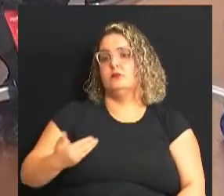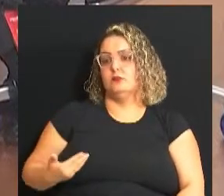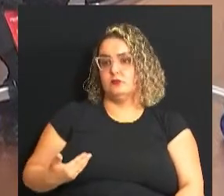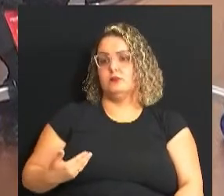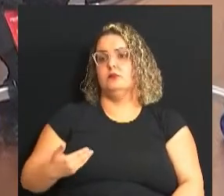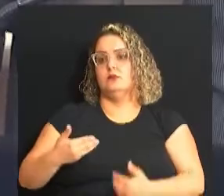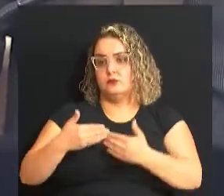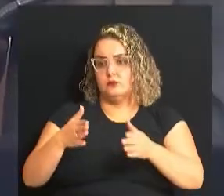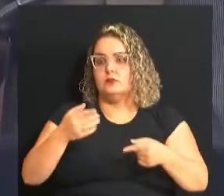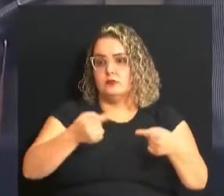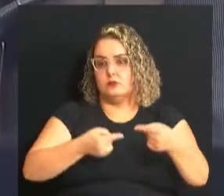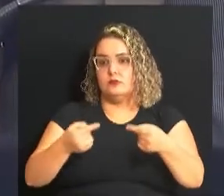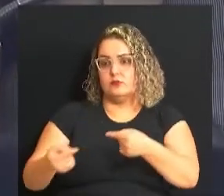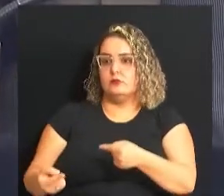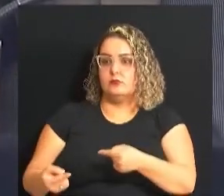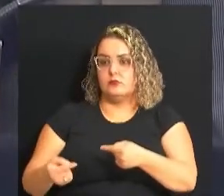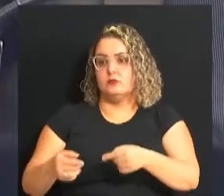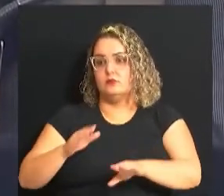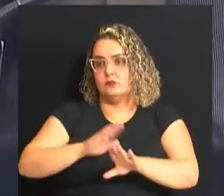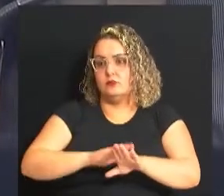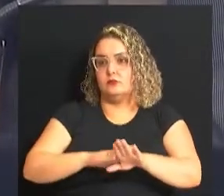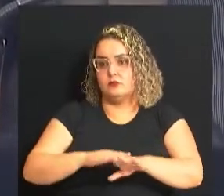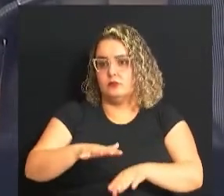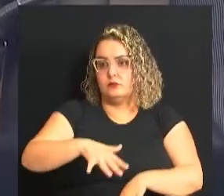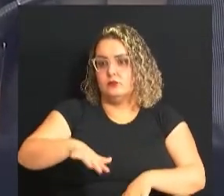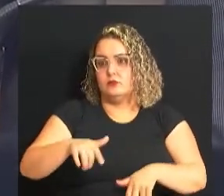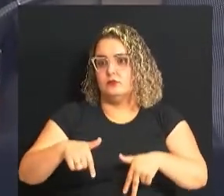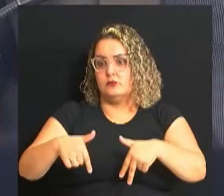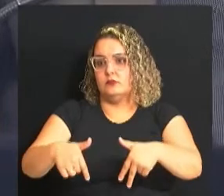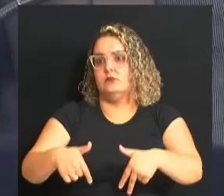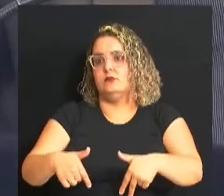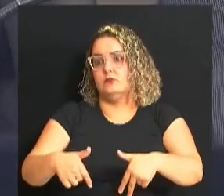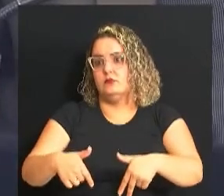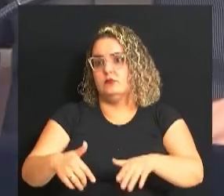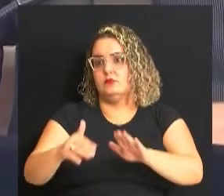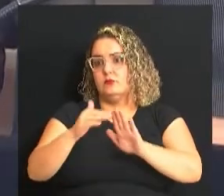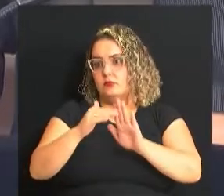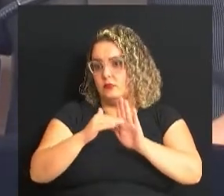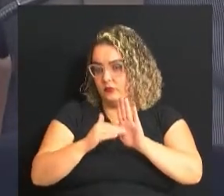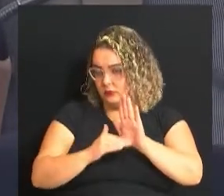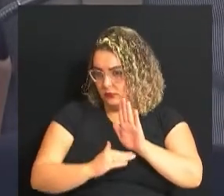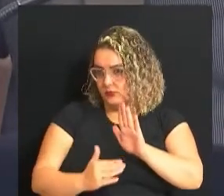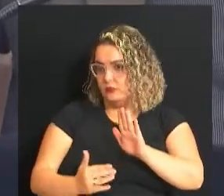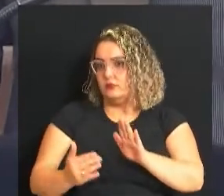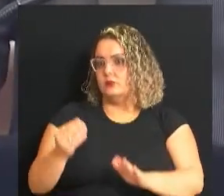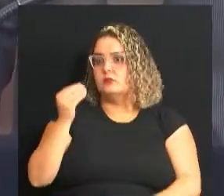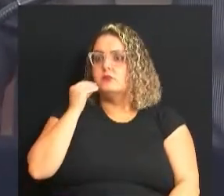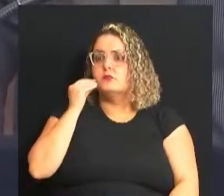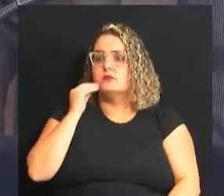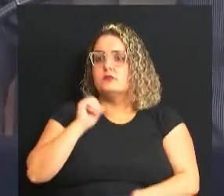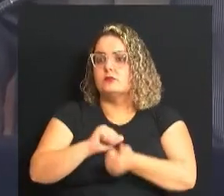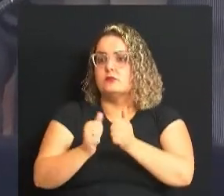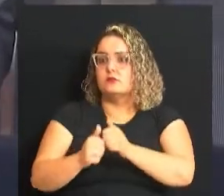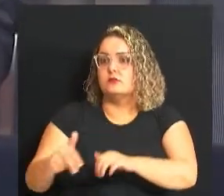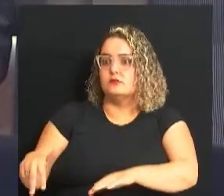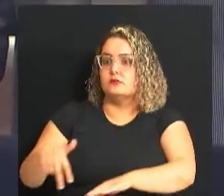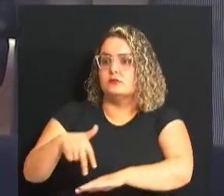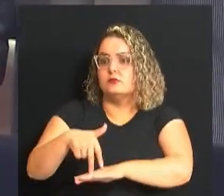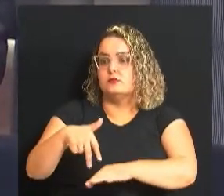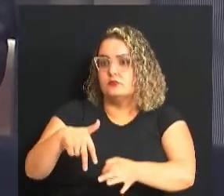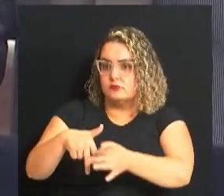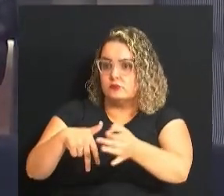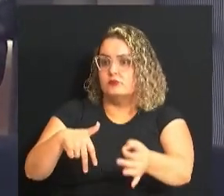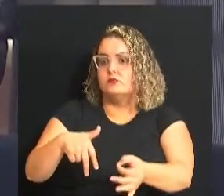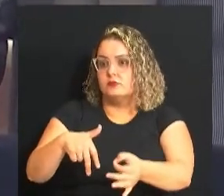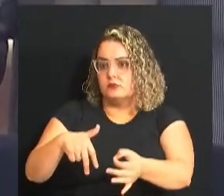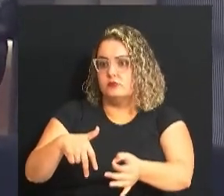uma discussão com quem atua na questão, na pauta, para tentar ajustar. Veio aqui uma pessoa que falou que,